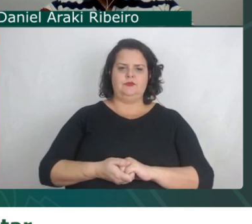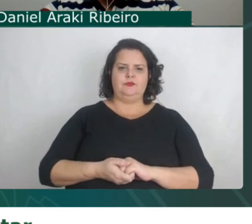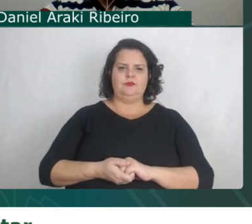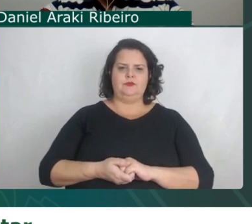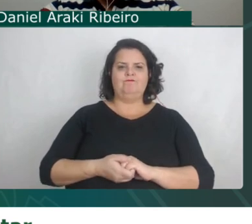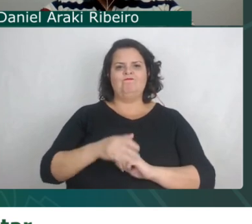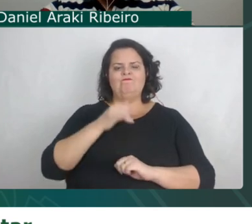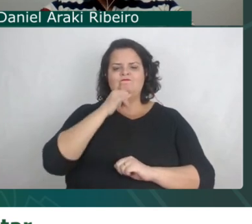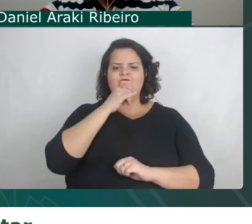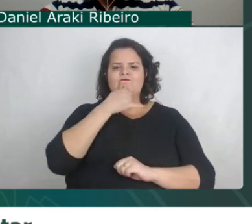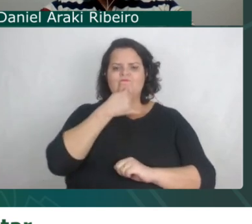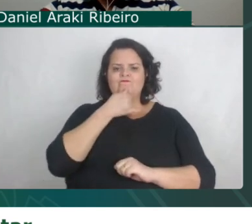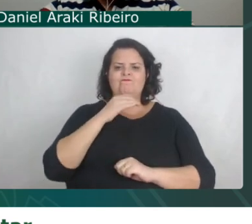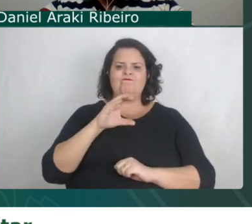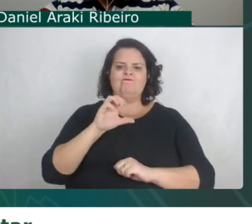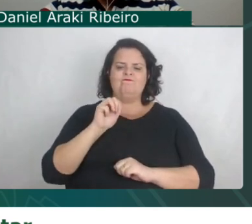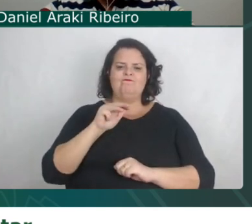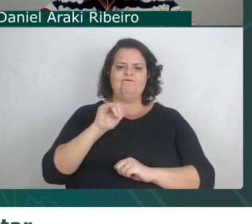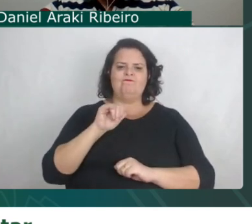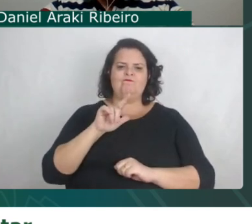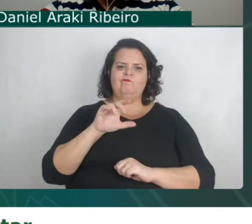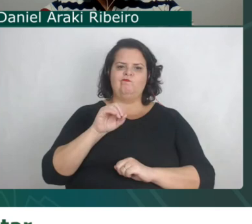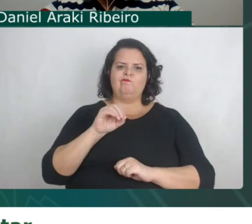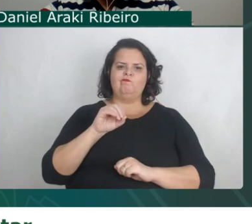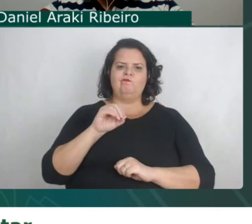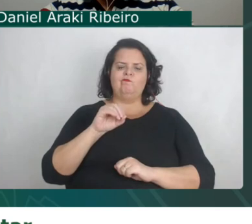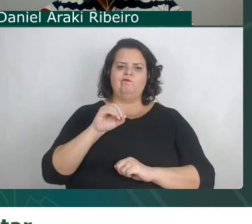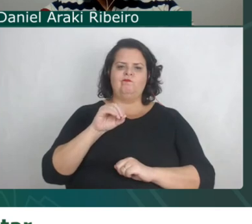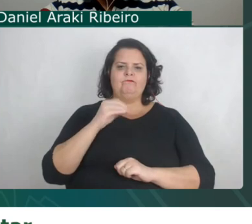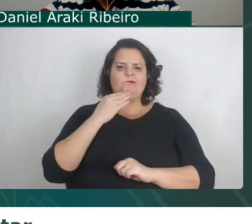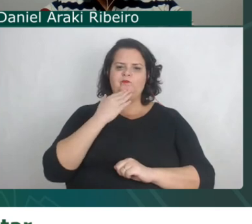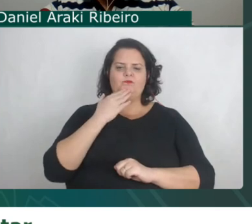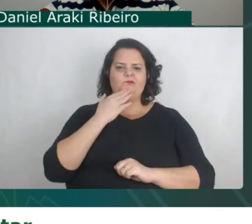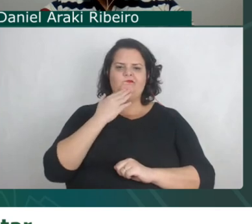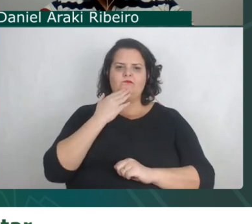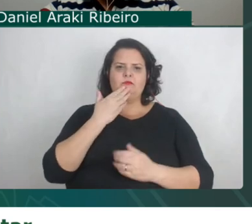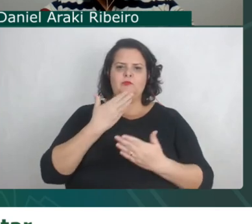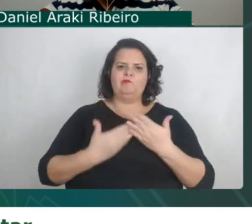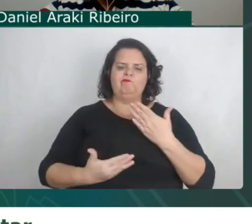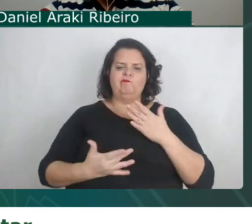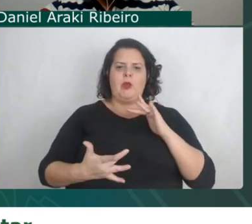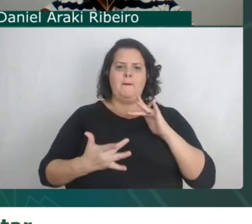Infelizmente, acho que o Camilo travou, não estamos conseguindo ouvir, Camilo.